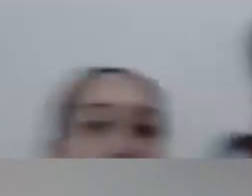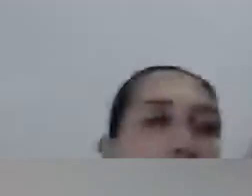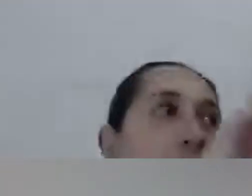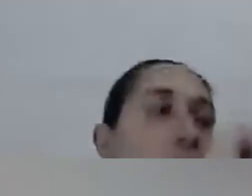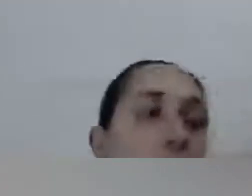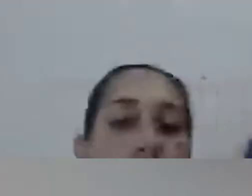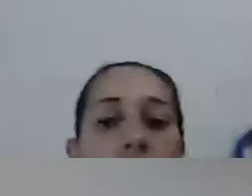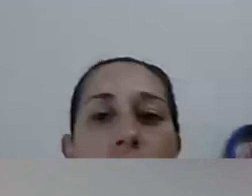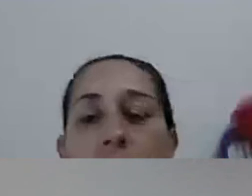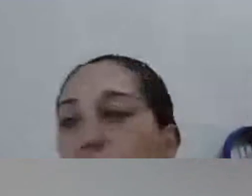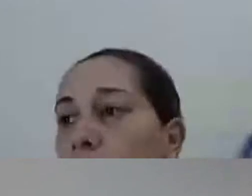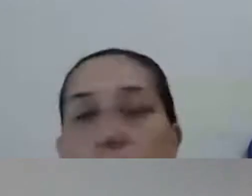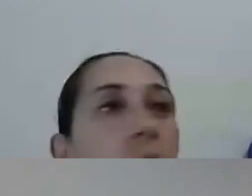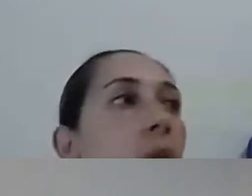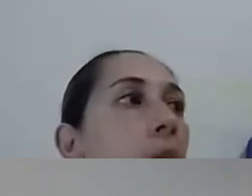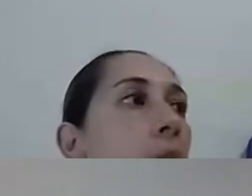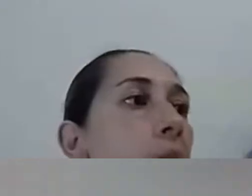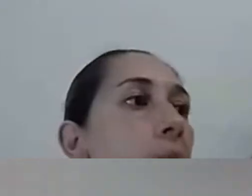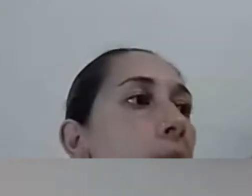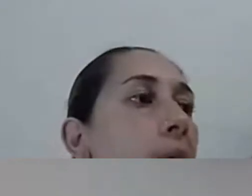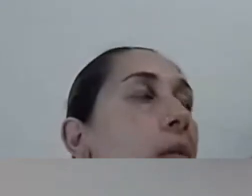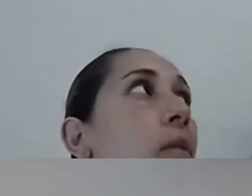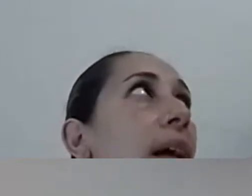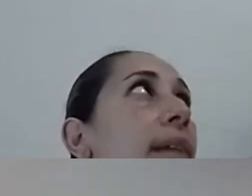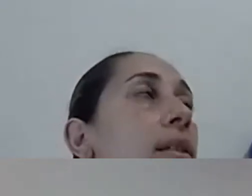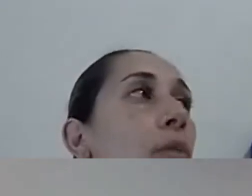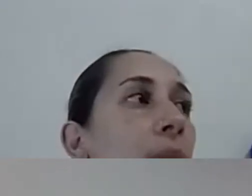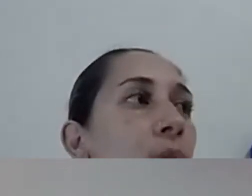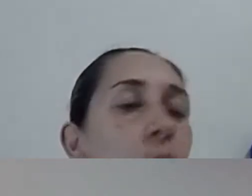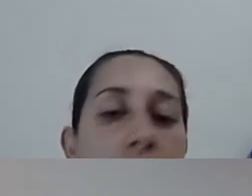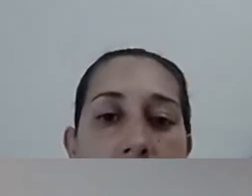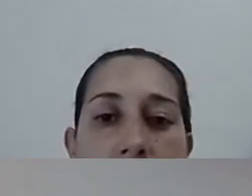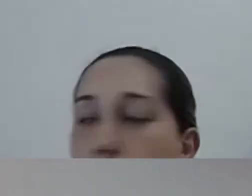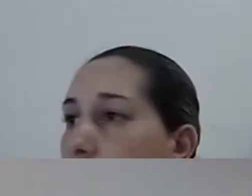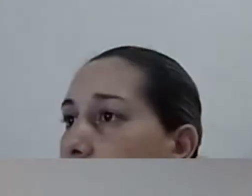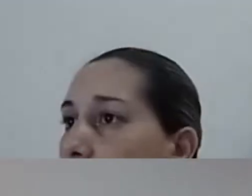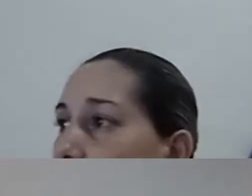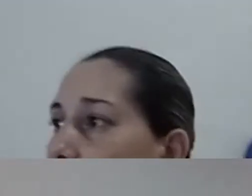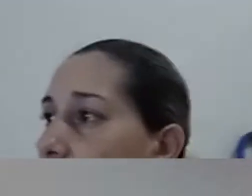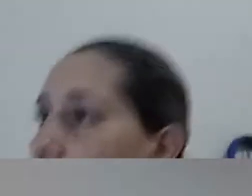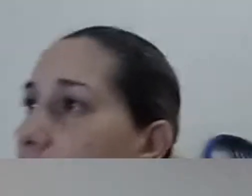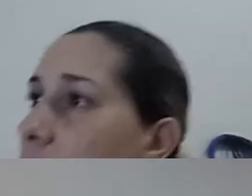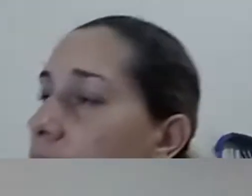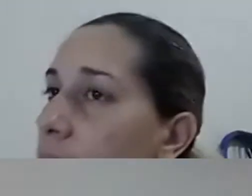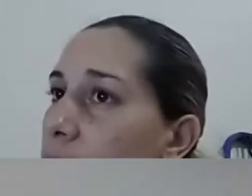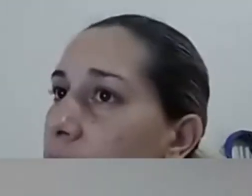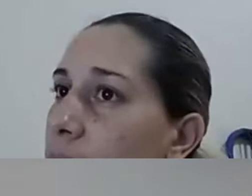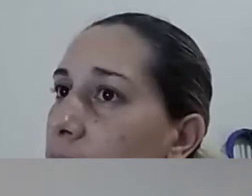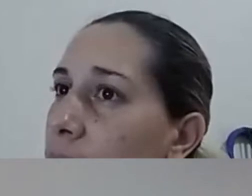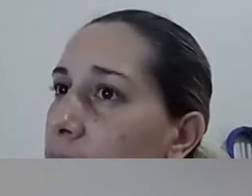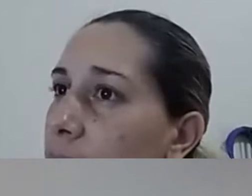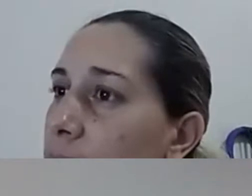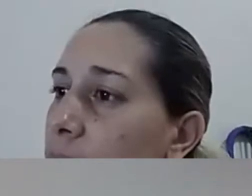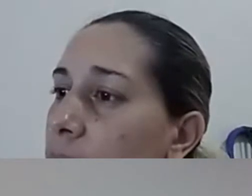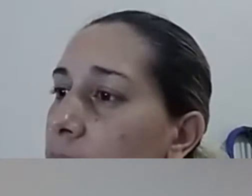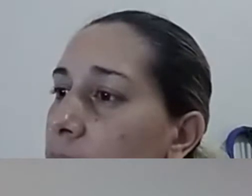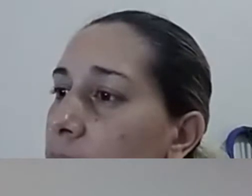semestre e até agora eu entendi várias coisas, mas eu queria dar uma relembrada. Perfeito.